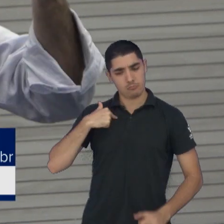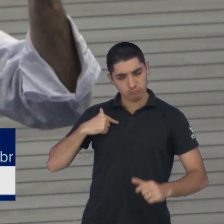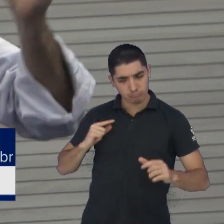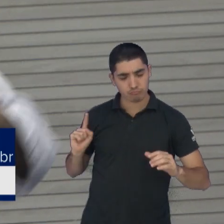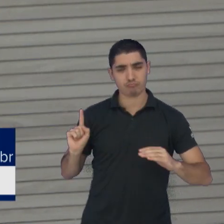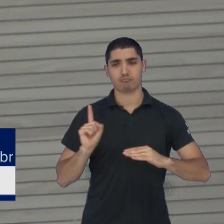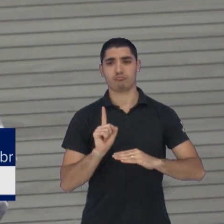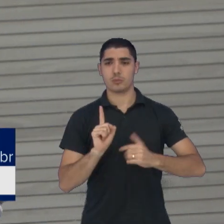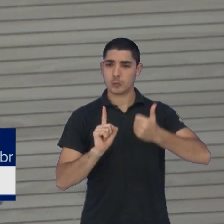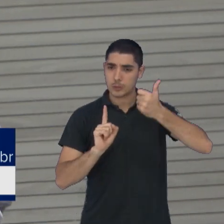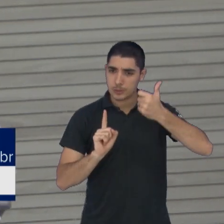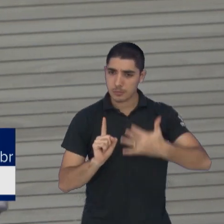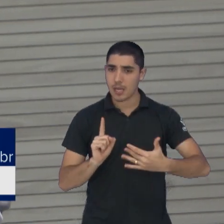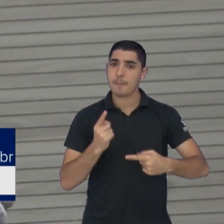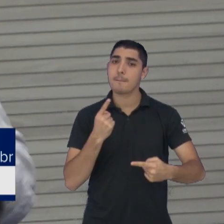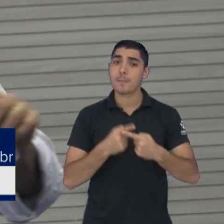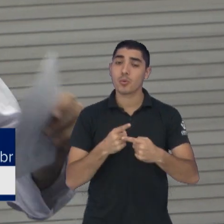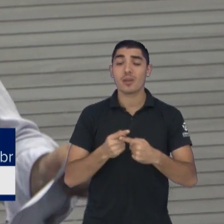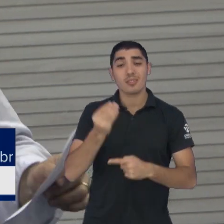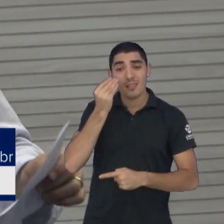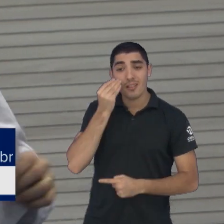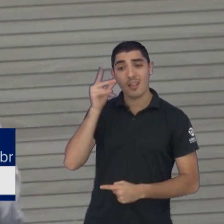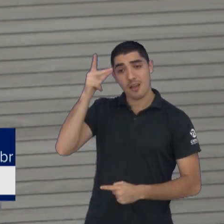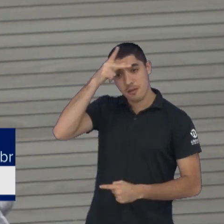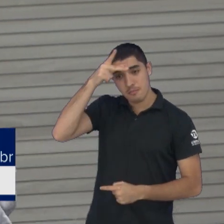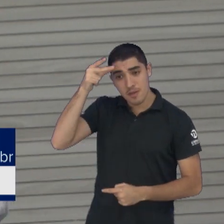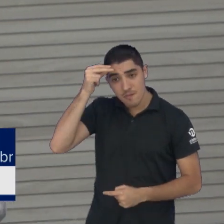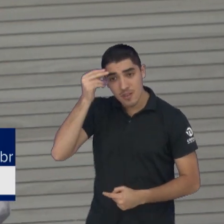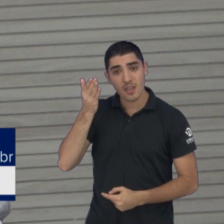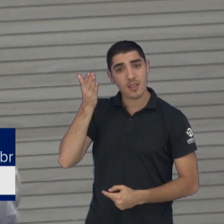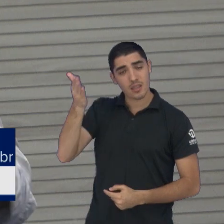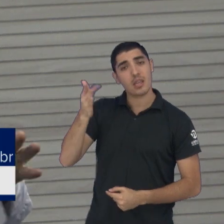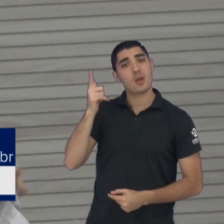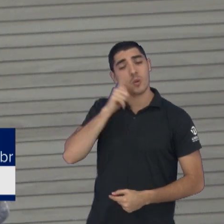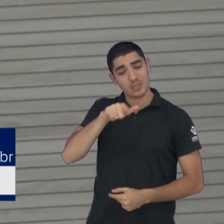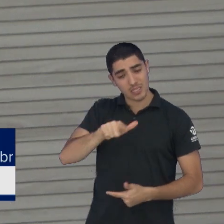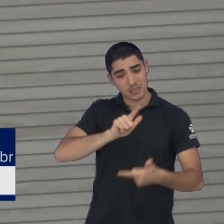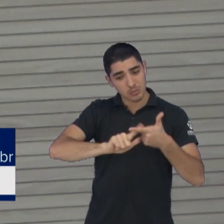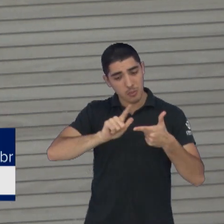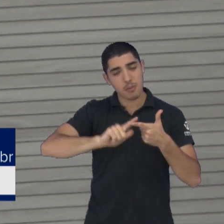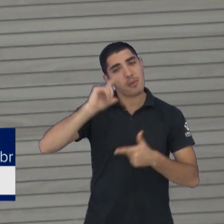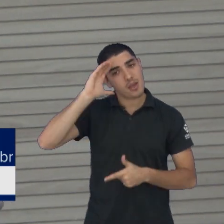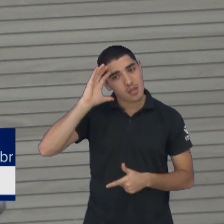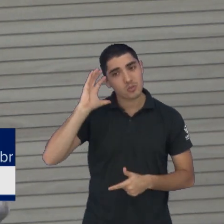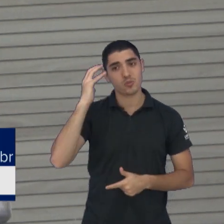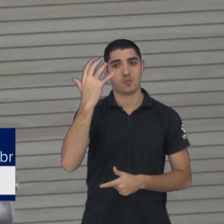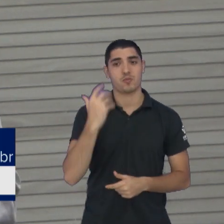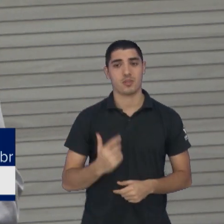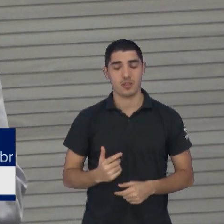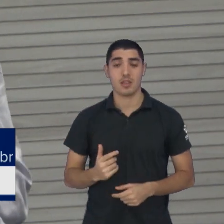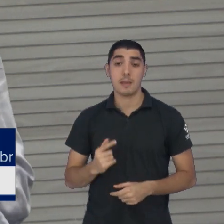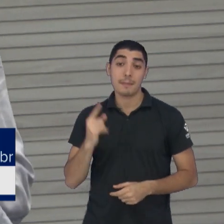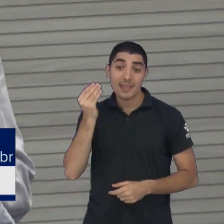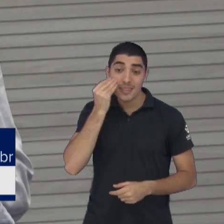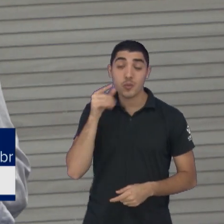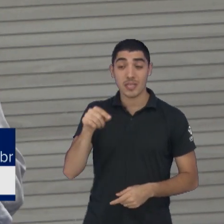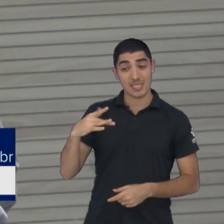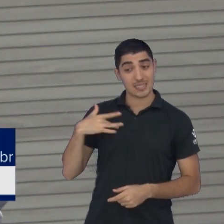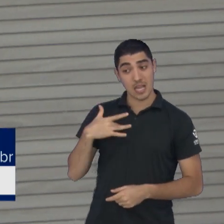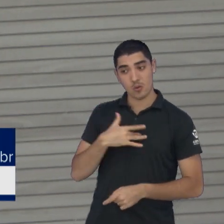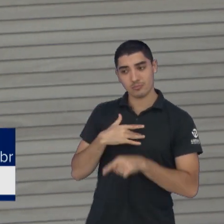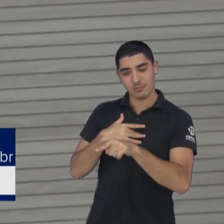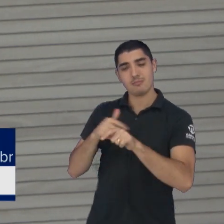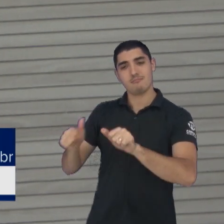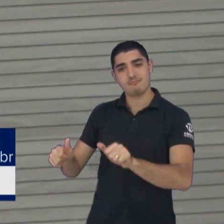para tentar que a prefeito, né, a administração possa resolver esses problemas e a gente vê uma saúde adequada